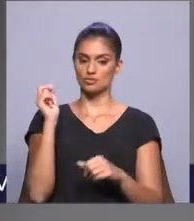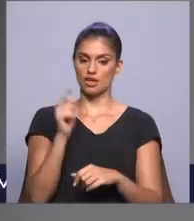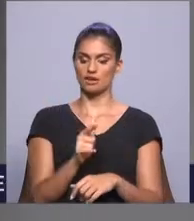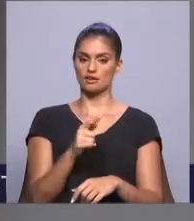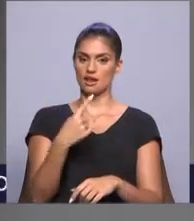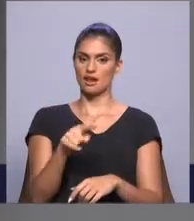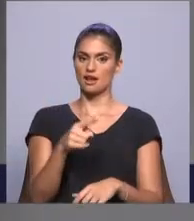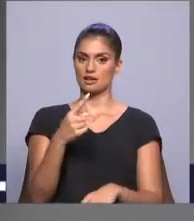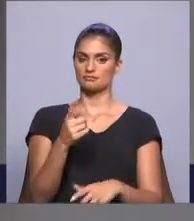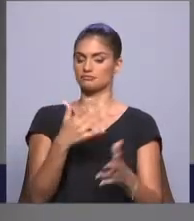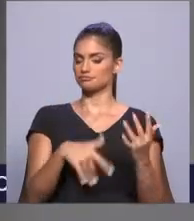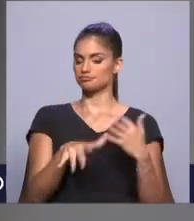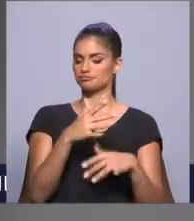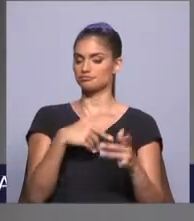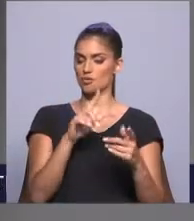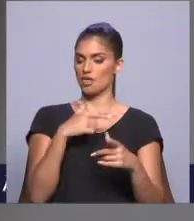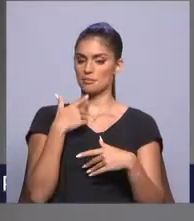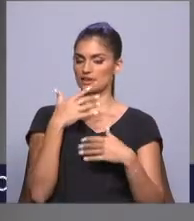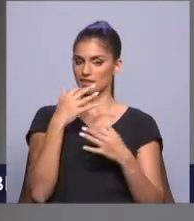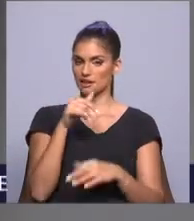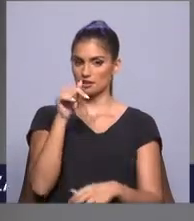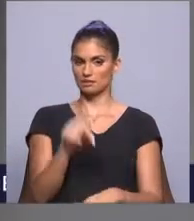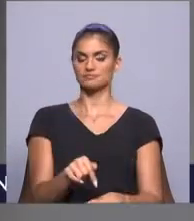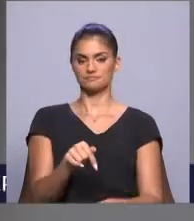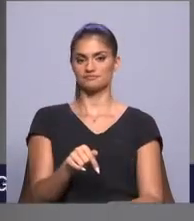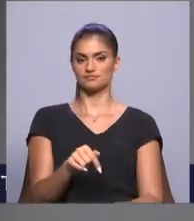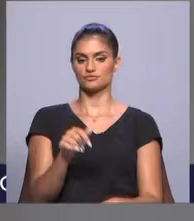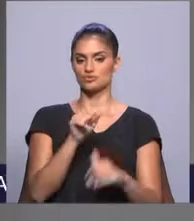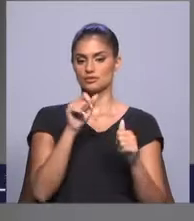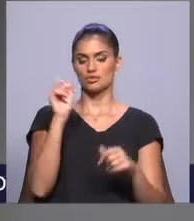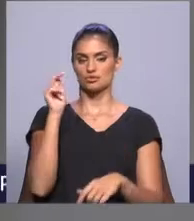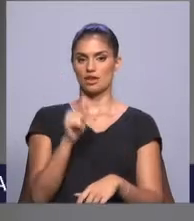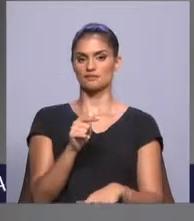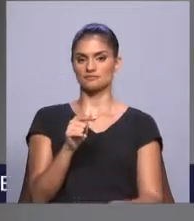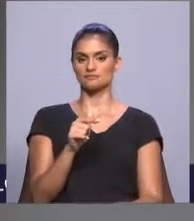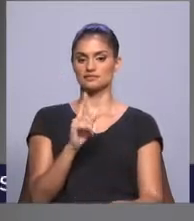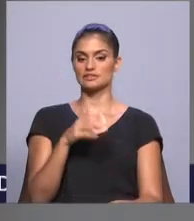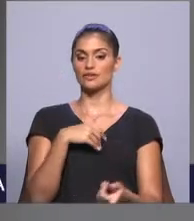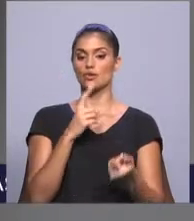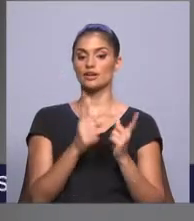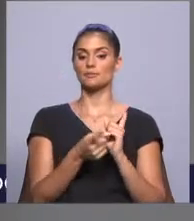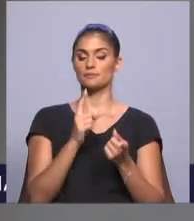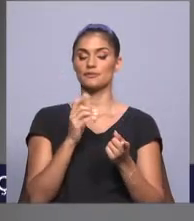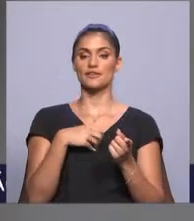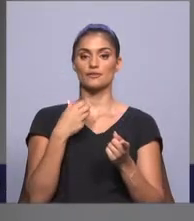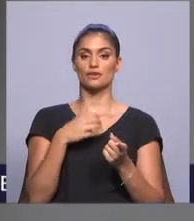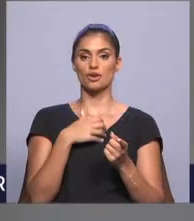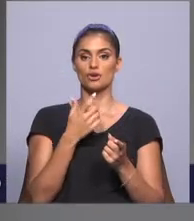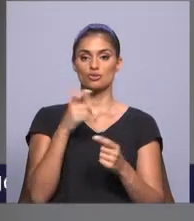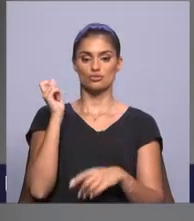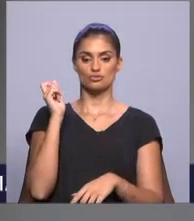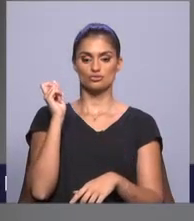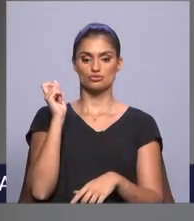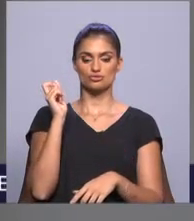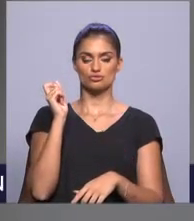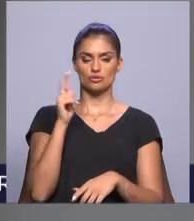uma balbúrdia inacreditável aqui no nosso Sistema Solar interior. Isto quer dizer o quê? Quer dizer que quando o nosso Sol nasceu ainda estava